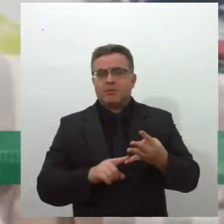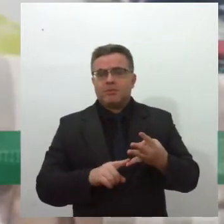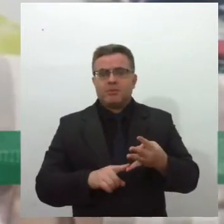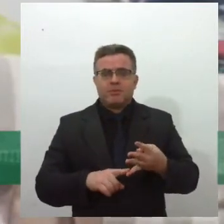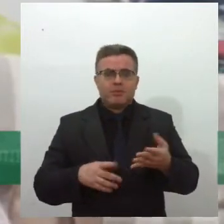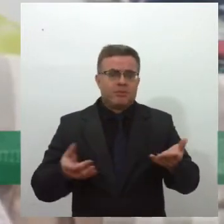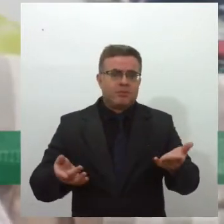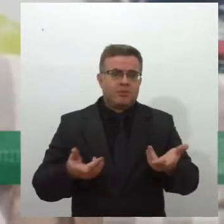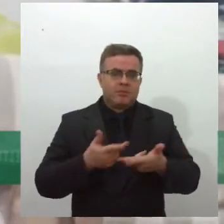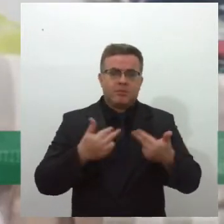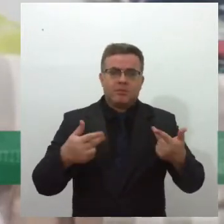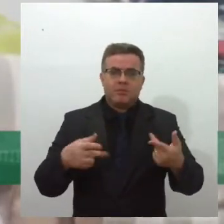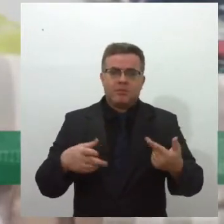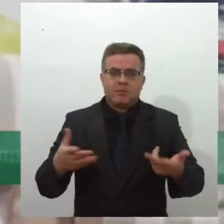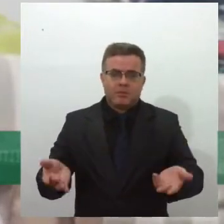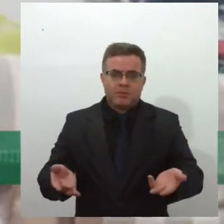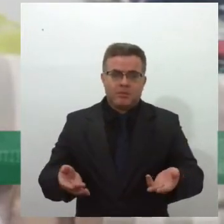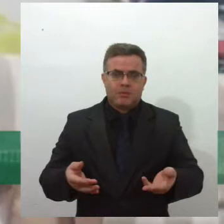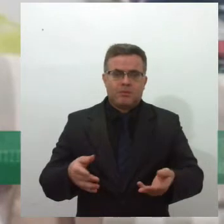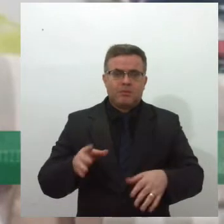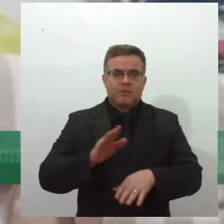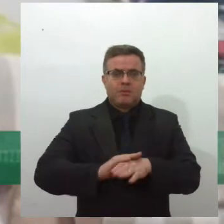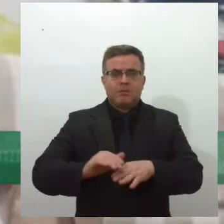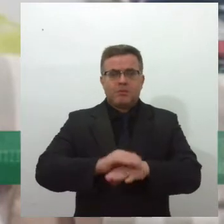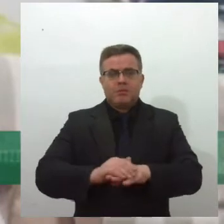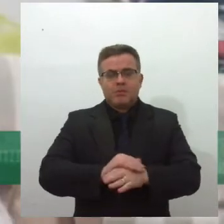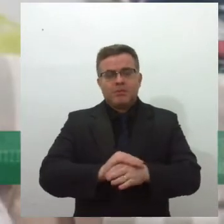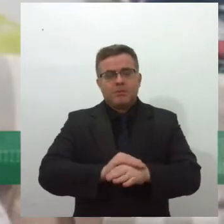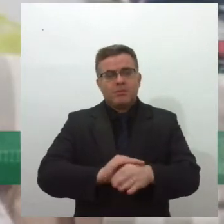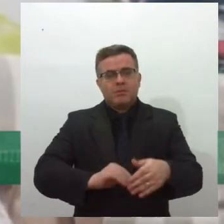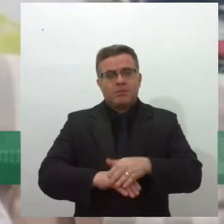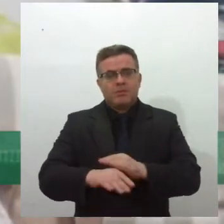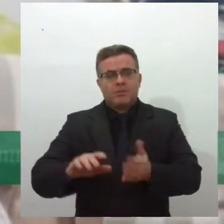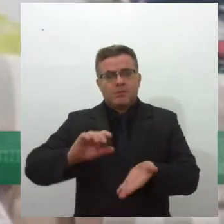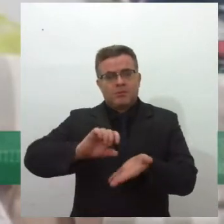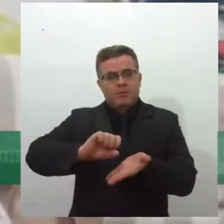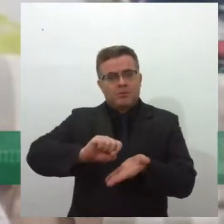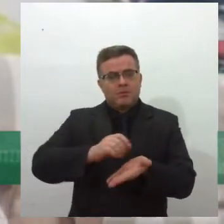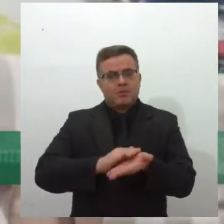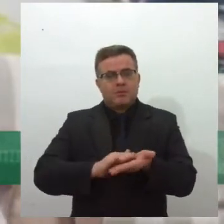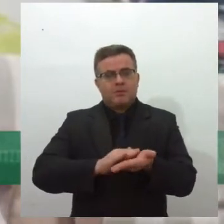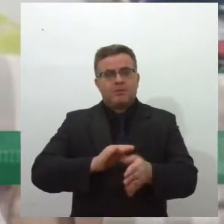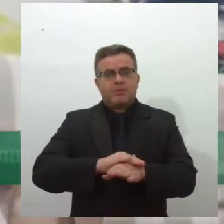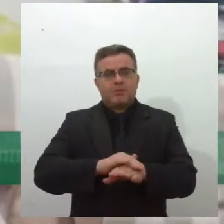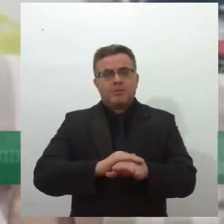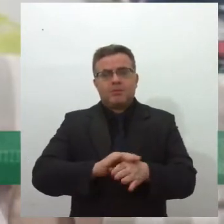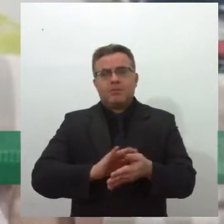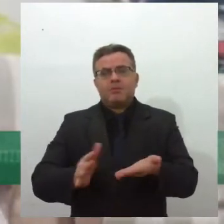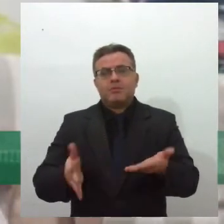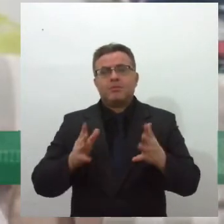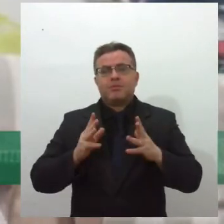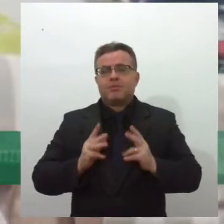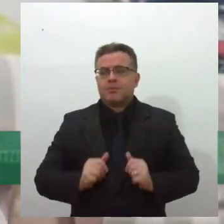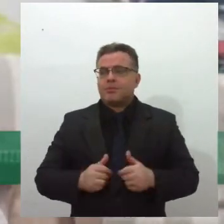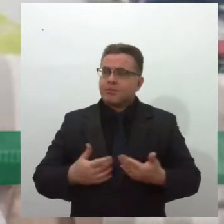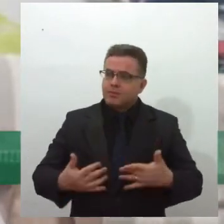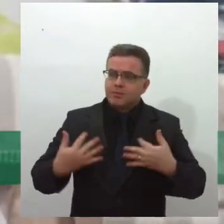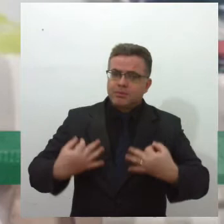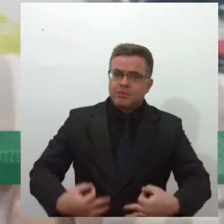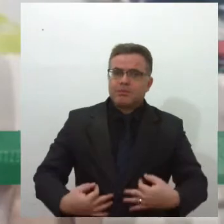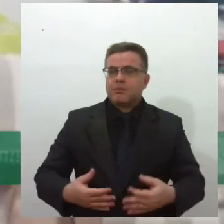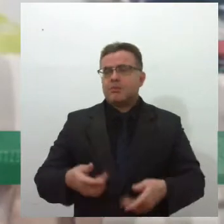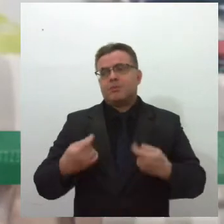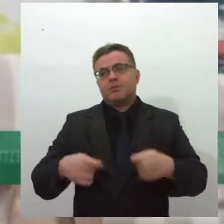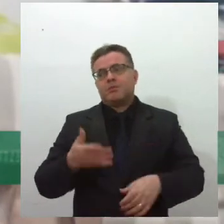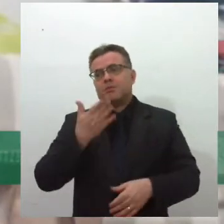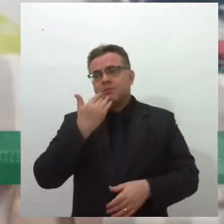apropriado para esse idoso, um creme para passar nesse idoso para não ter ferida, precisa de alimentação, fralda, ou seja, o custo